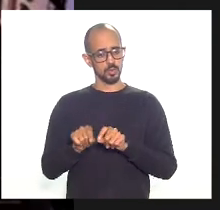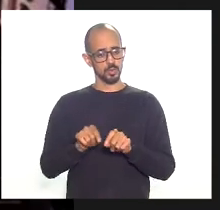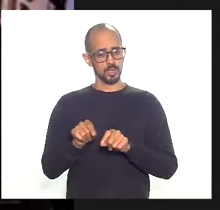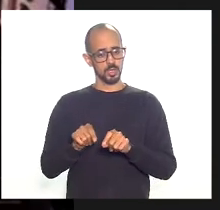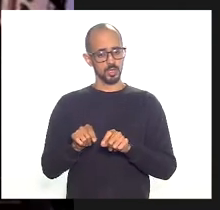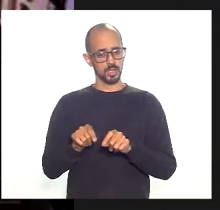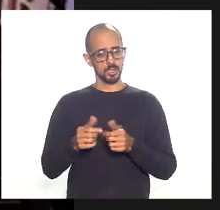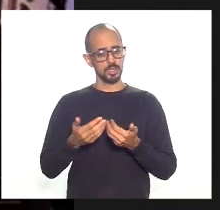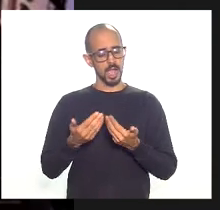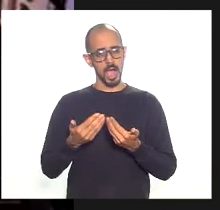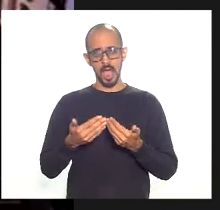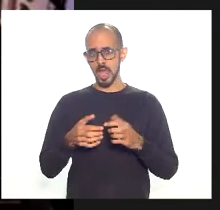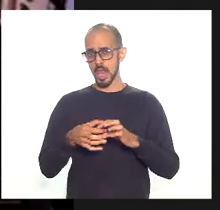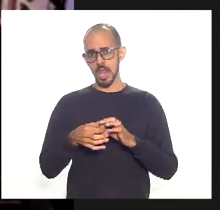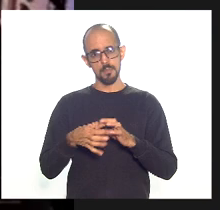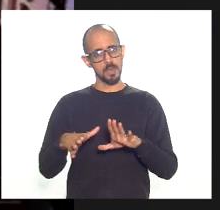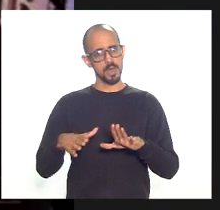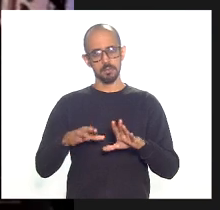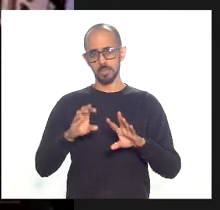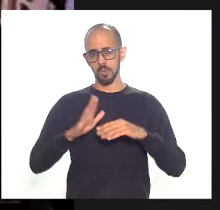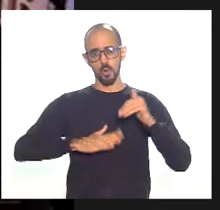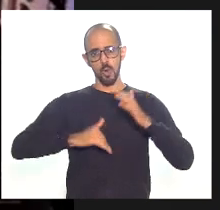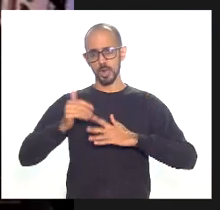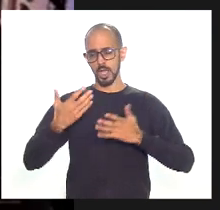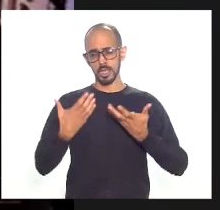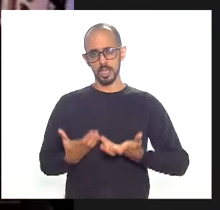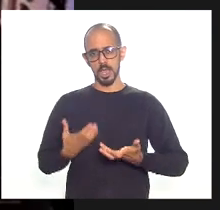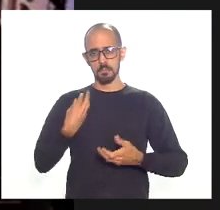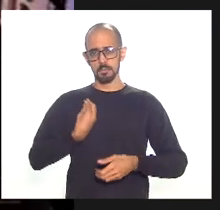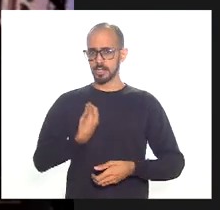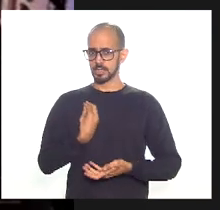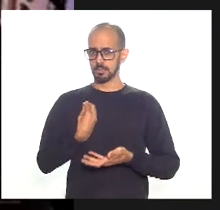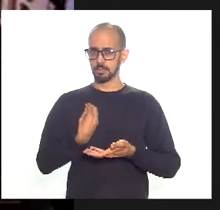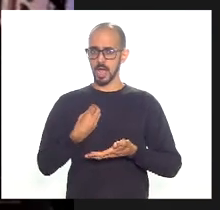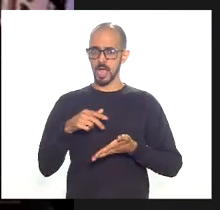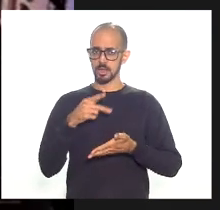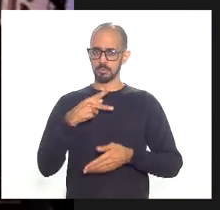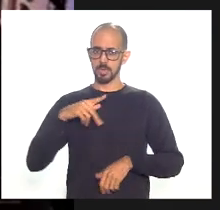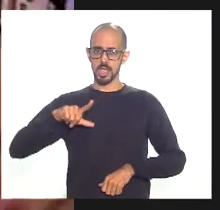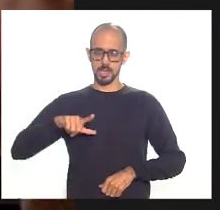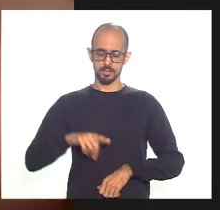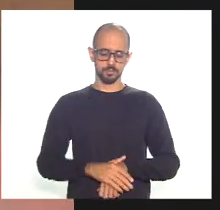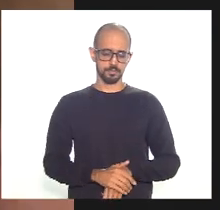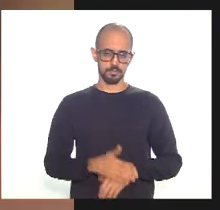a coautoria para todos os demais deputados. Muito obrigada a todos.